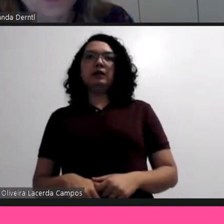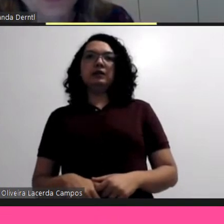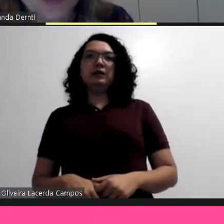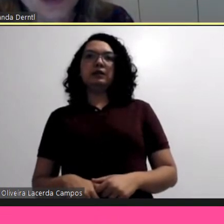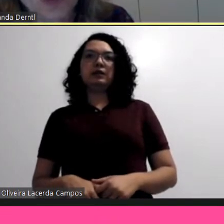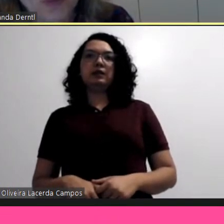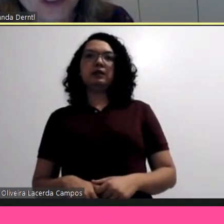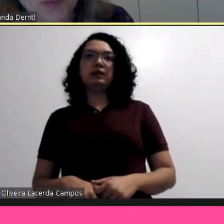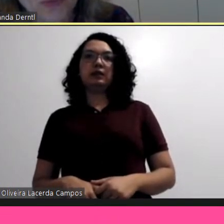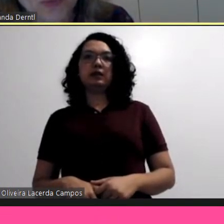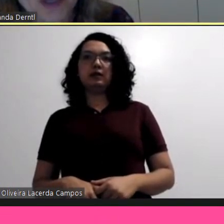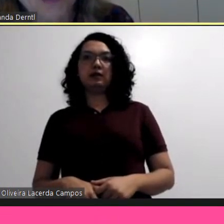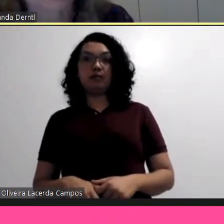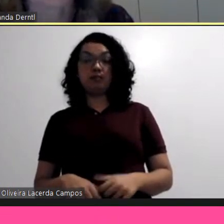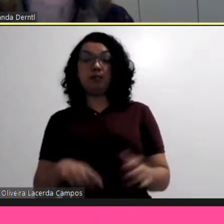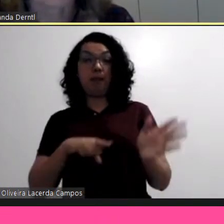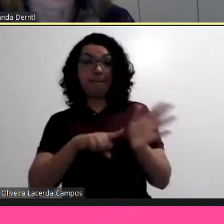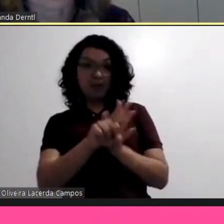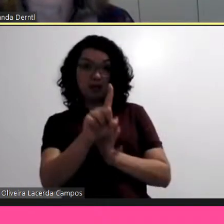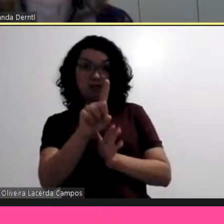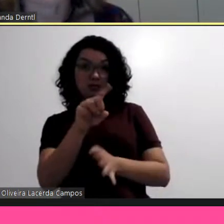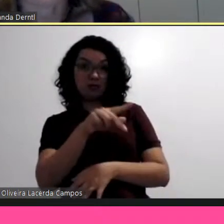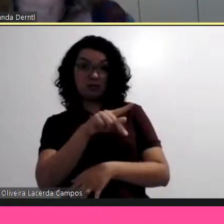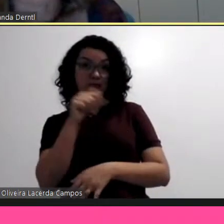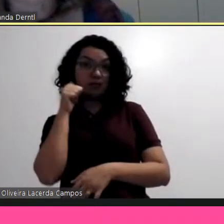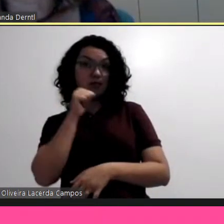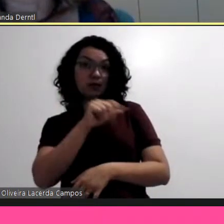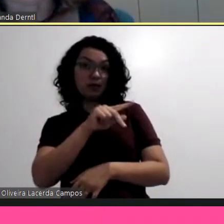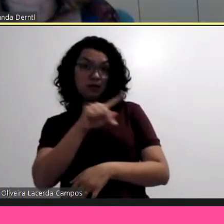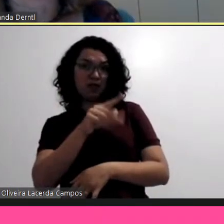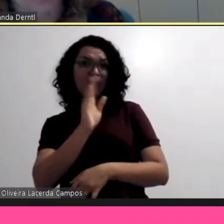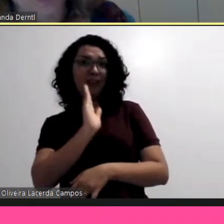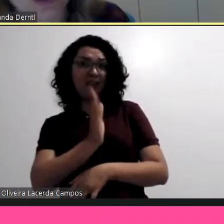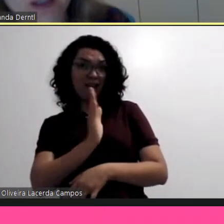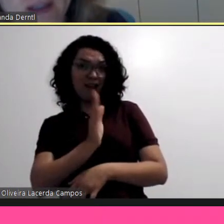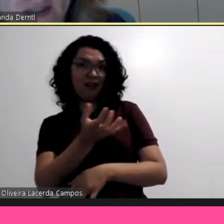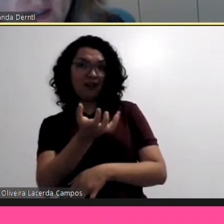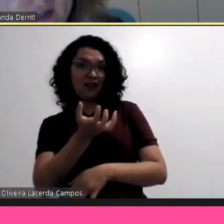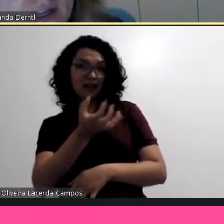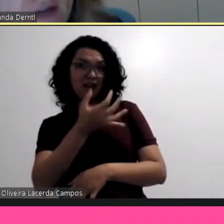Você gostaria de comentar um pouco mais essa questão, Marianne? Se eu puder